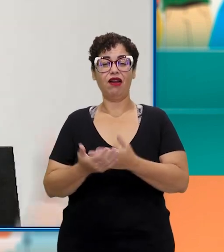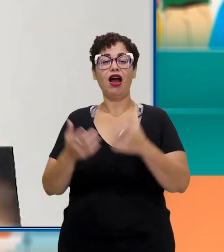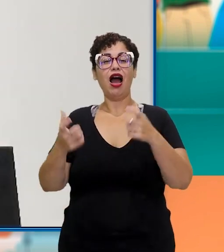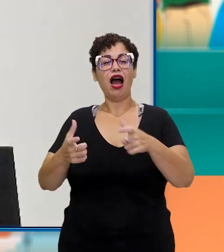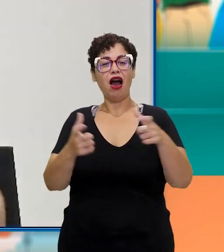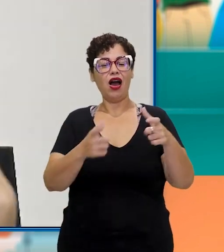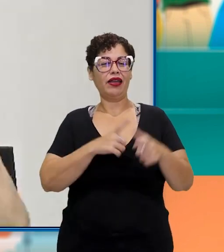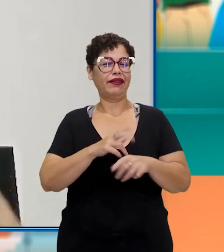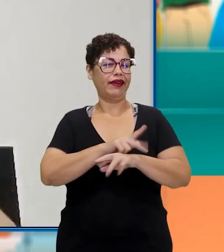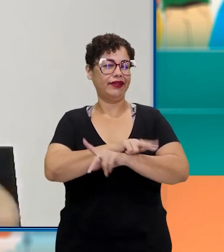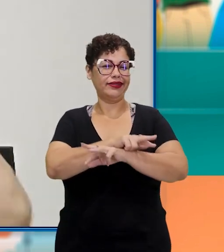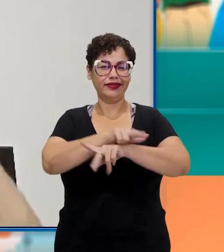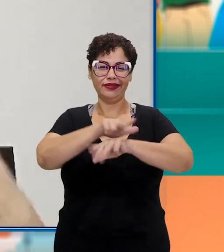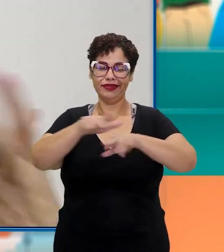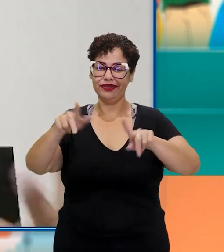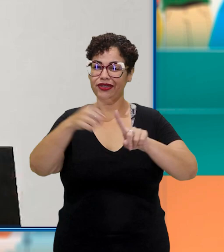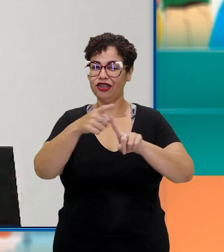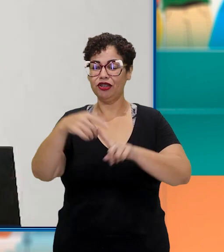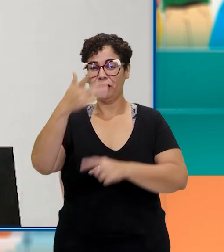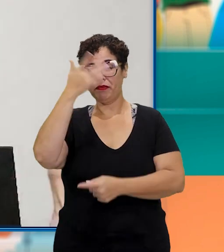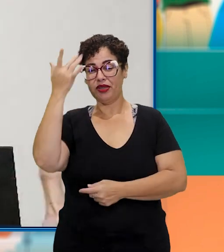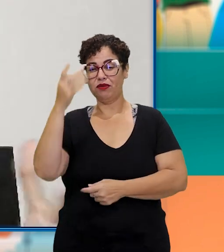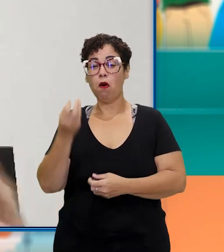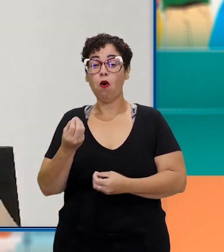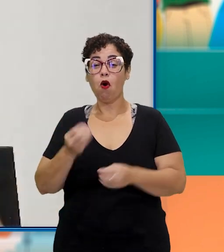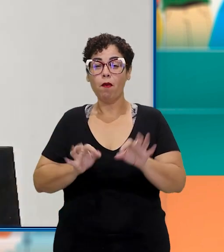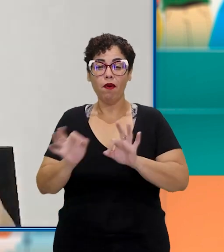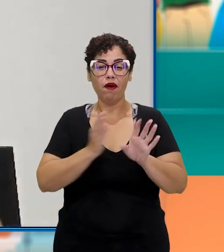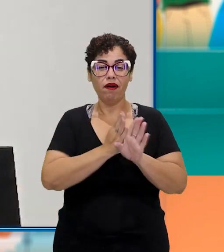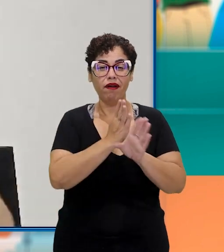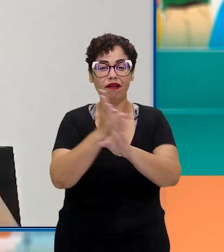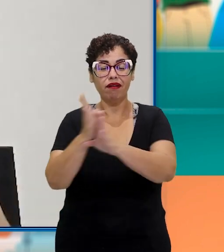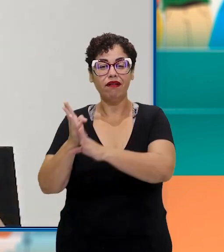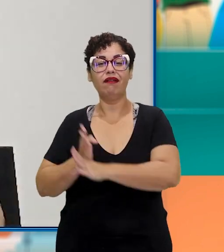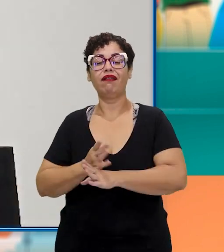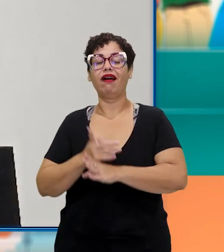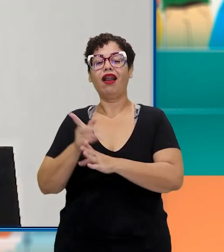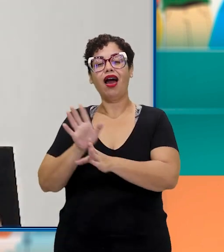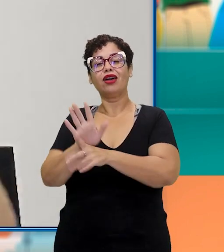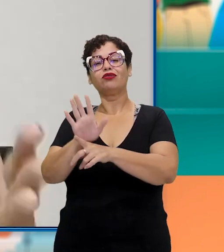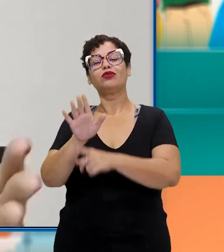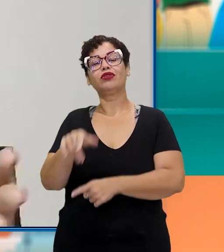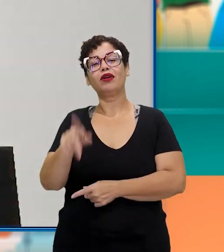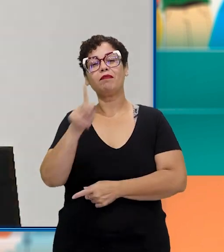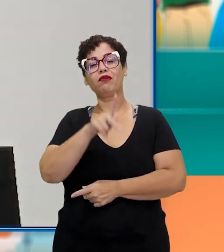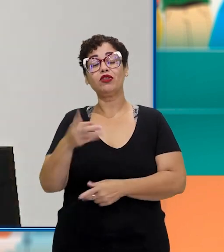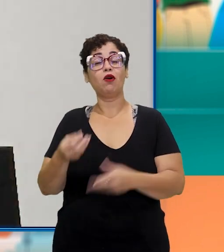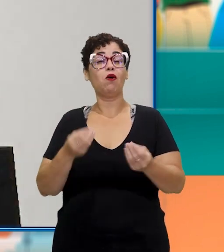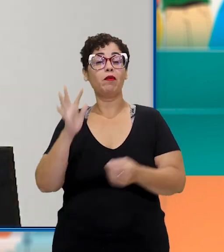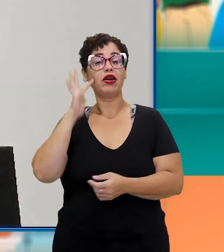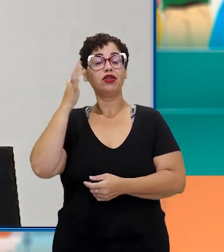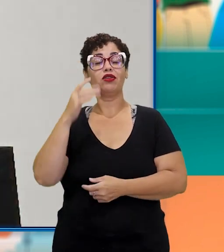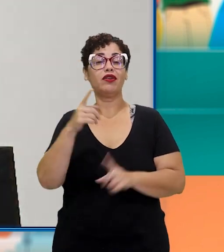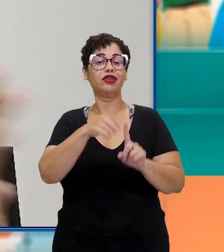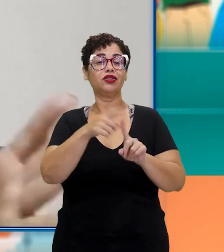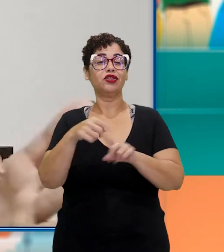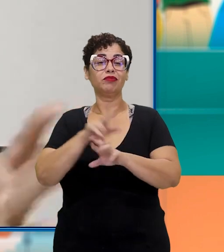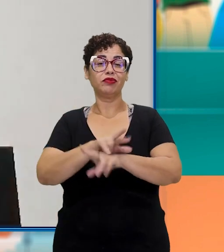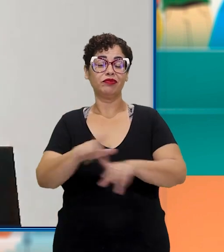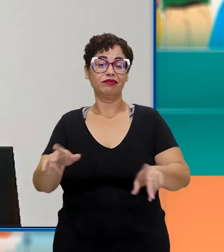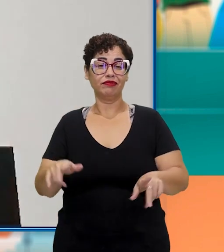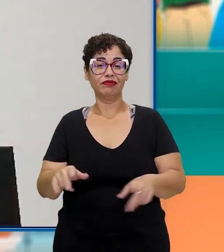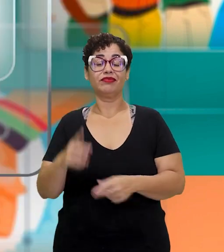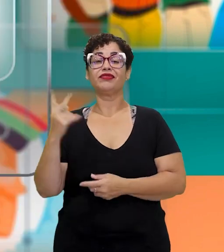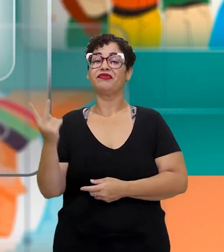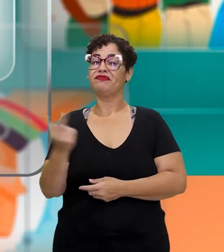aula, onde existem diversos tipos de pessoas, o mapeamento dessa ciência orienta o professor como agir com cada